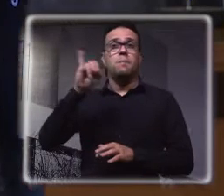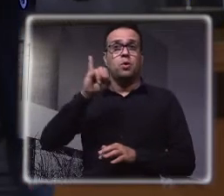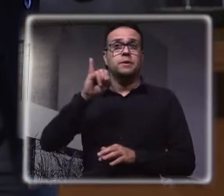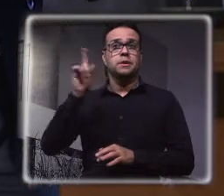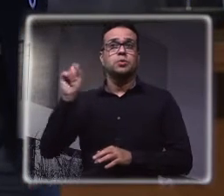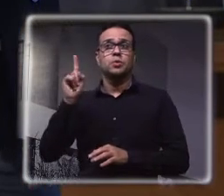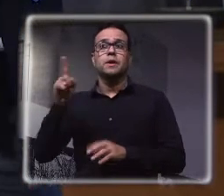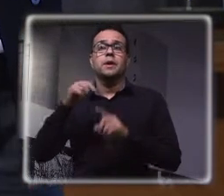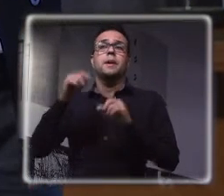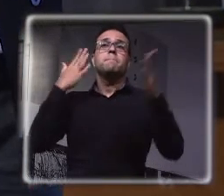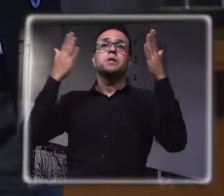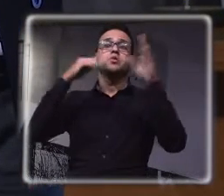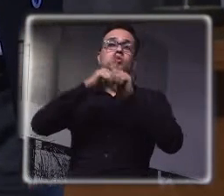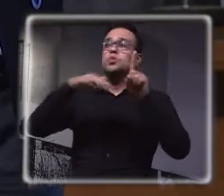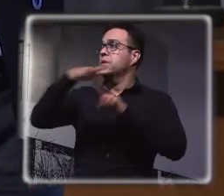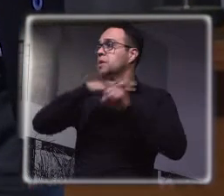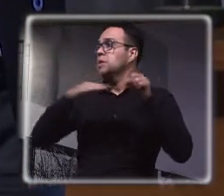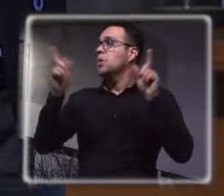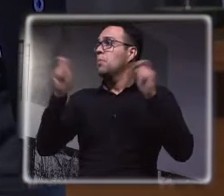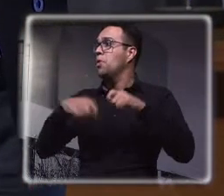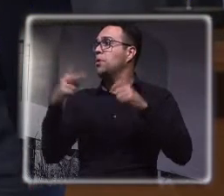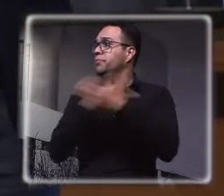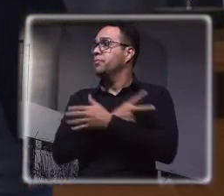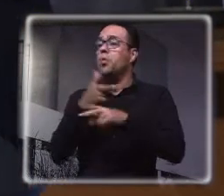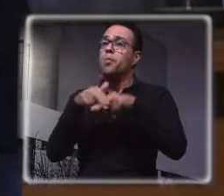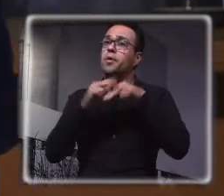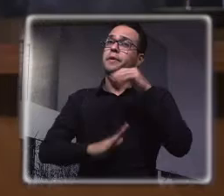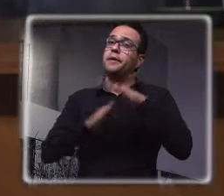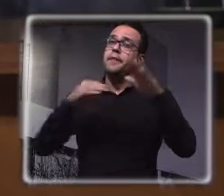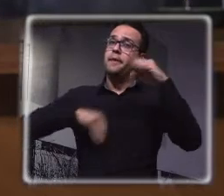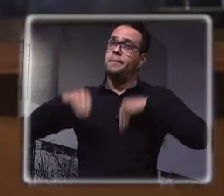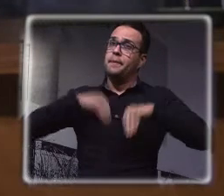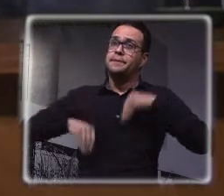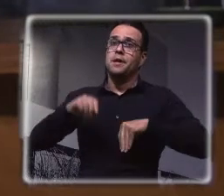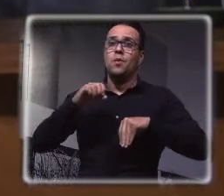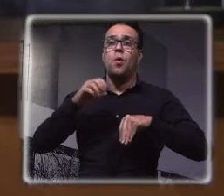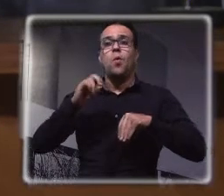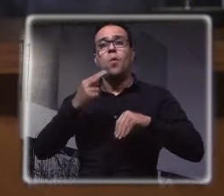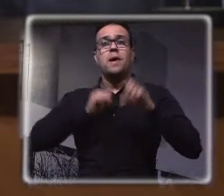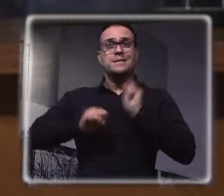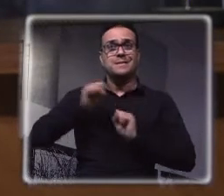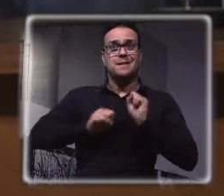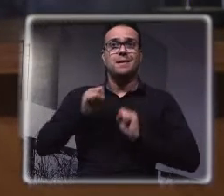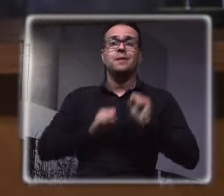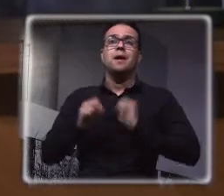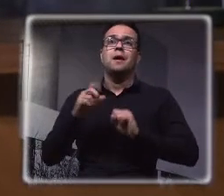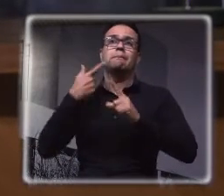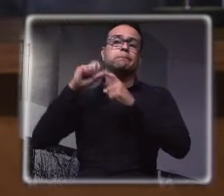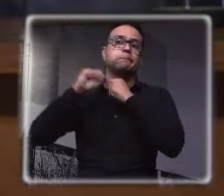questões psicossociais, elas podem ser consequências do superendividamento. Depressão, ansiedade, ideação